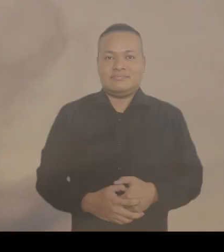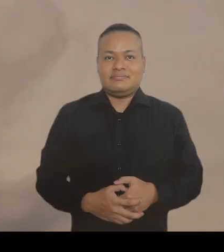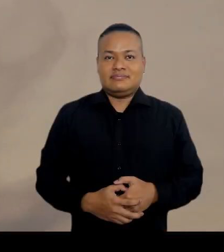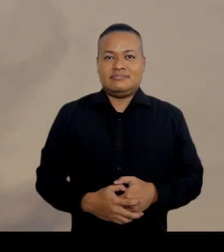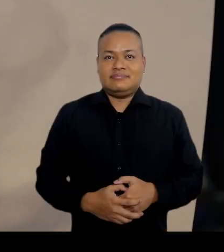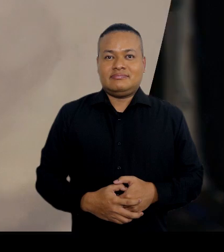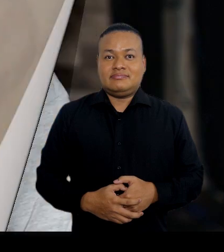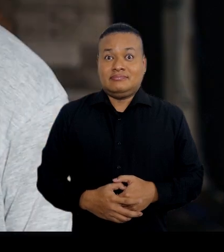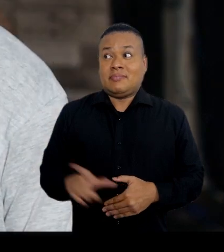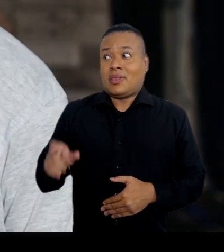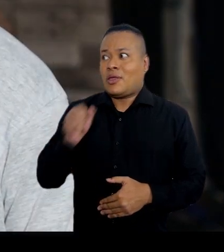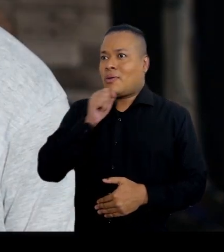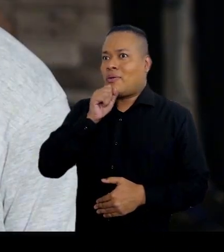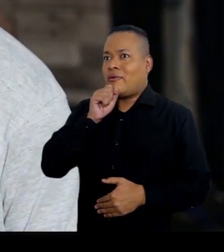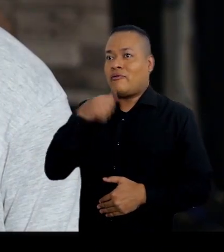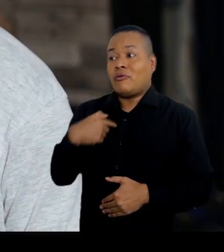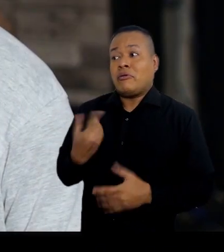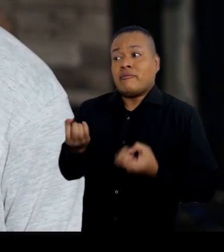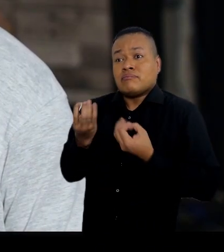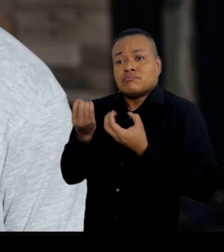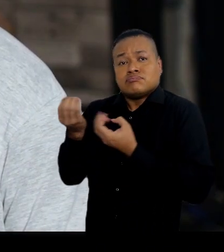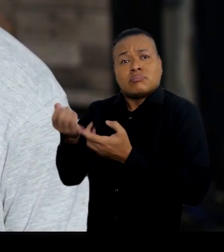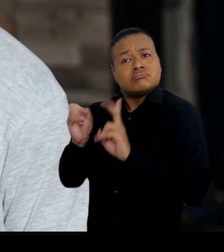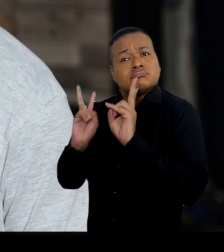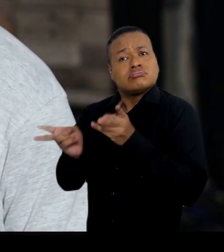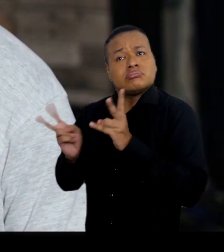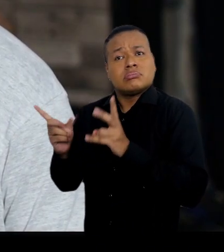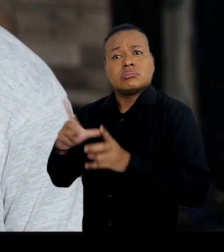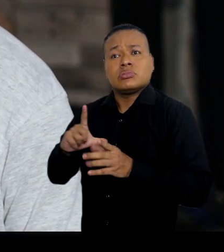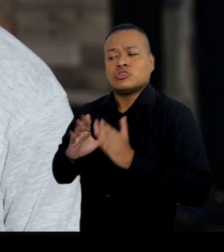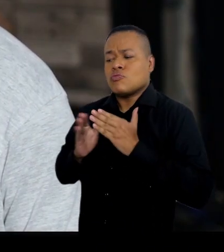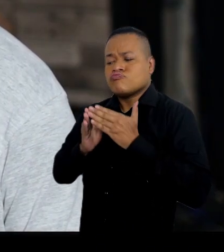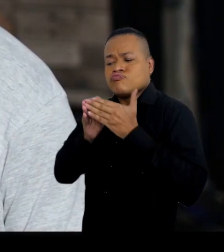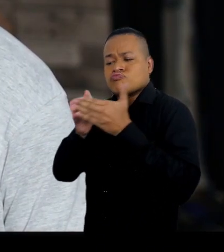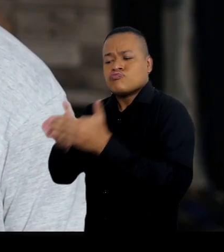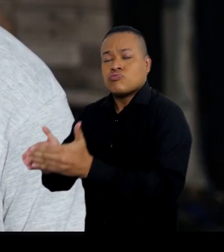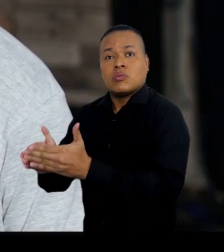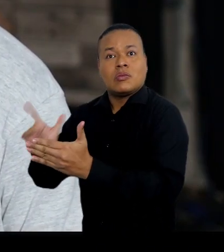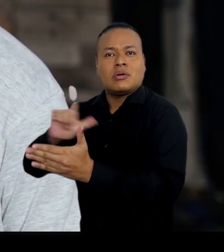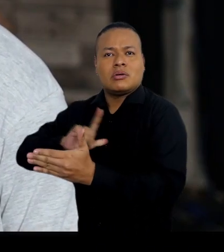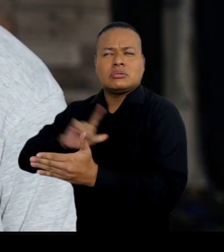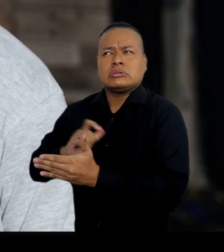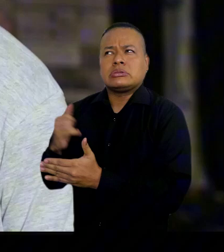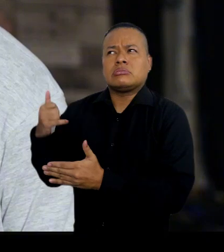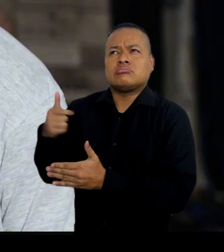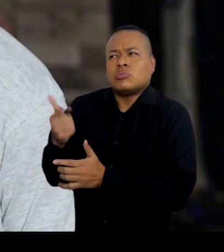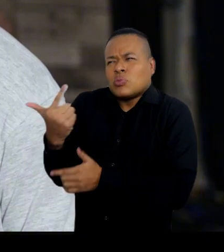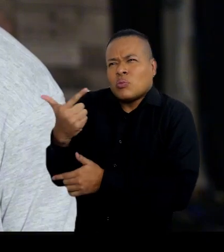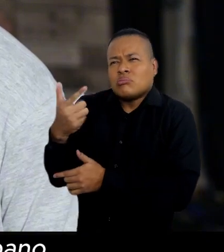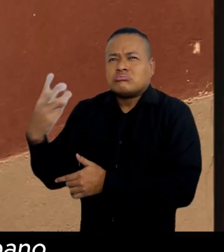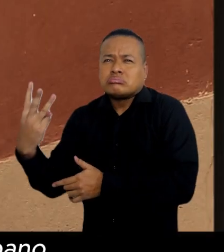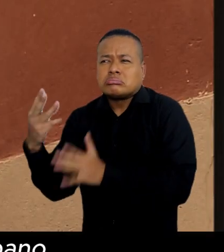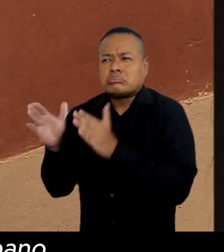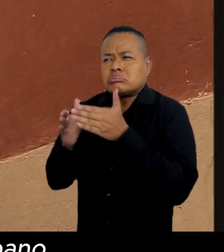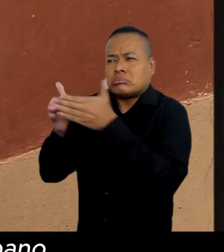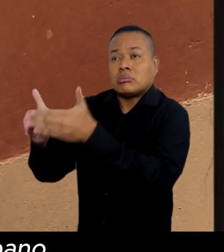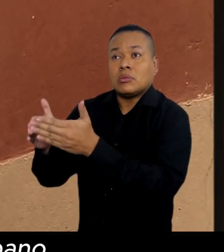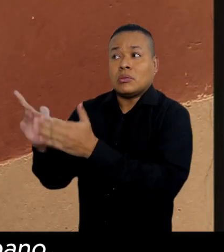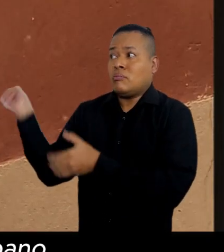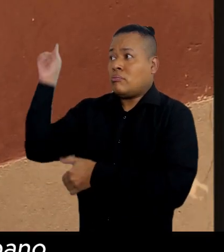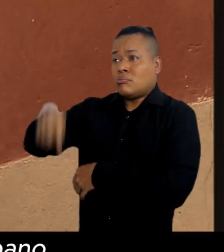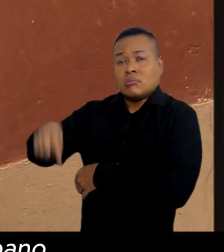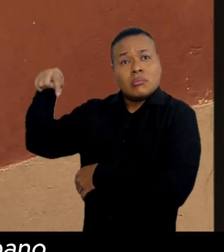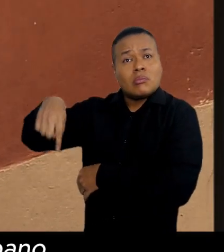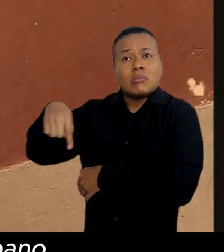Meu avô era caixeiro viajante, né? Ele tinha também uns 2 ou 3 barcos, eu não me lembro. Eles vieram para